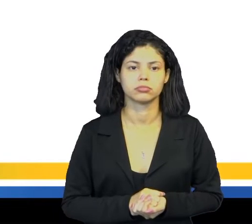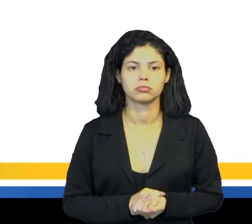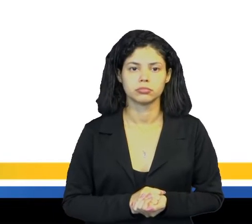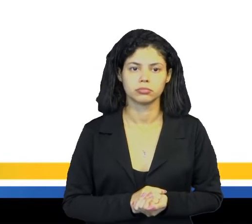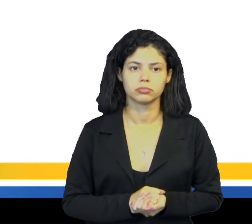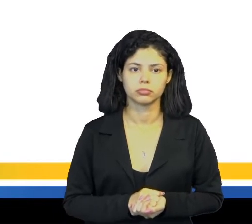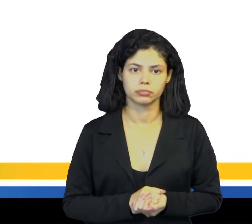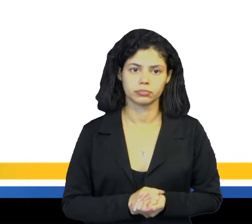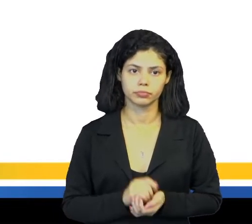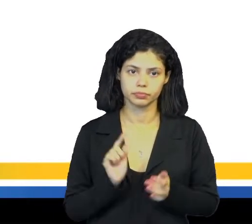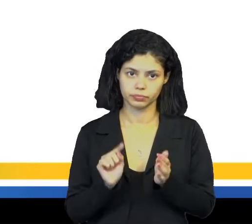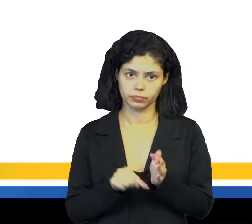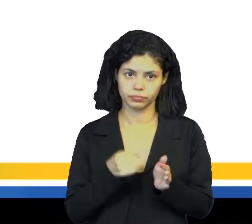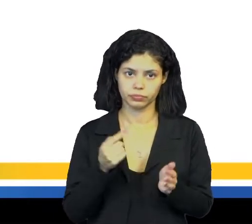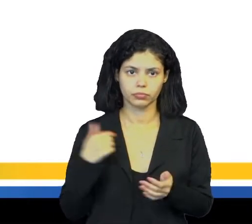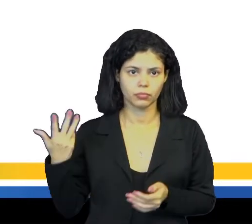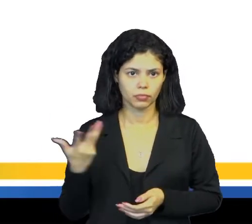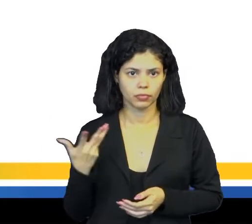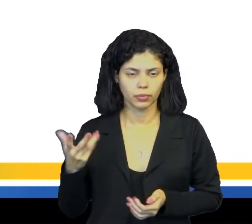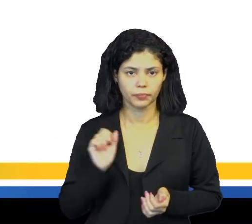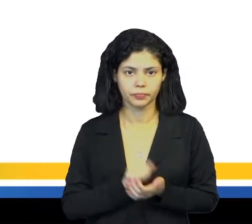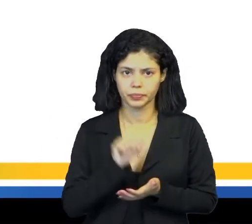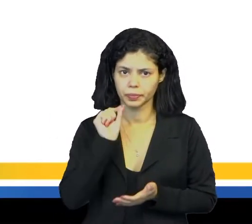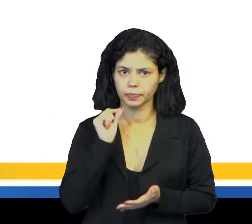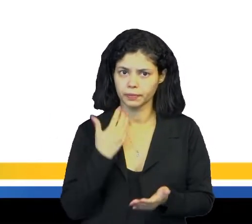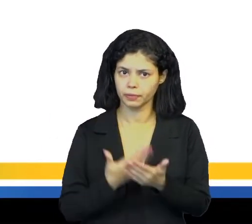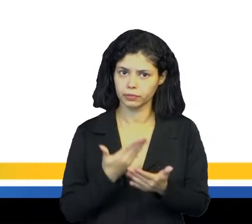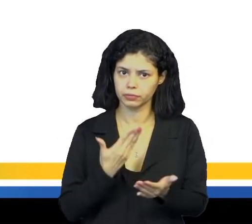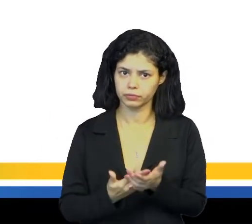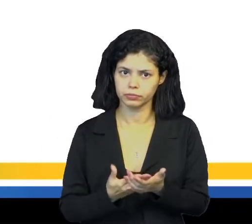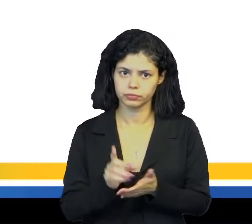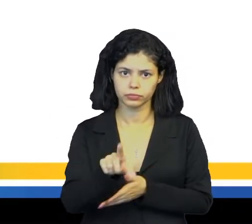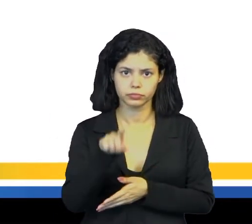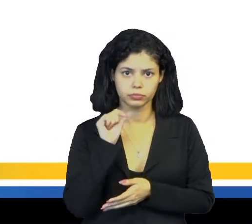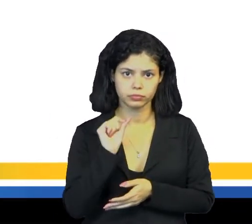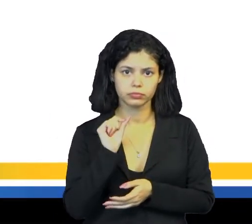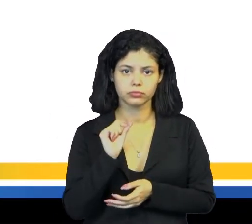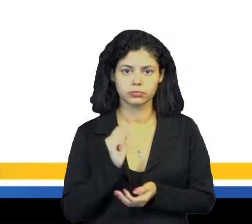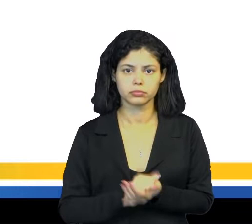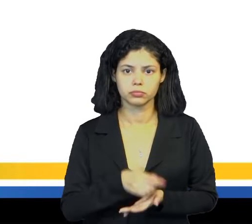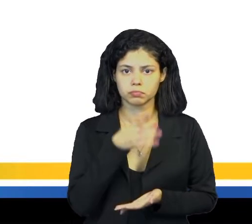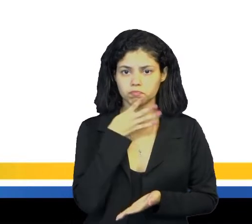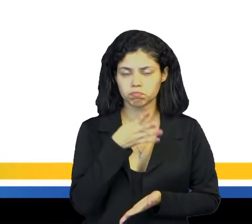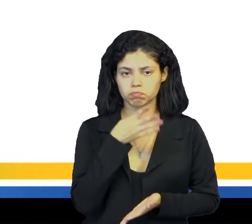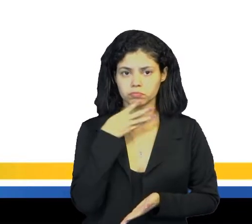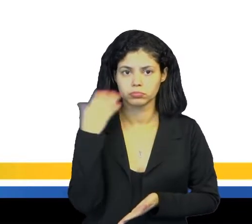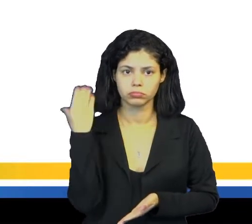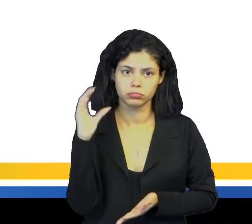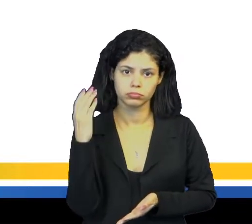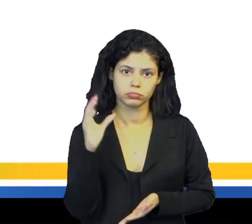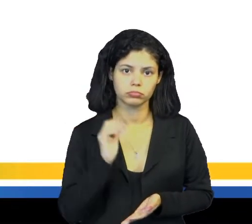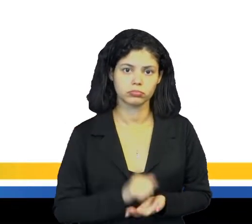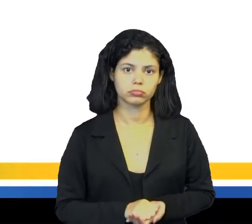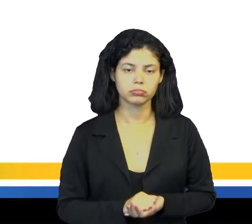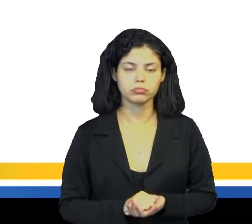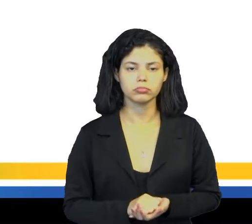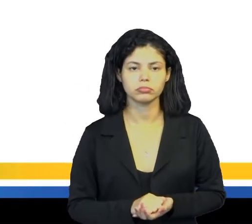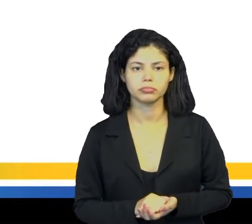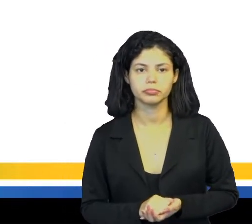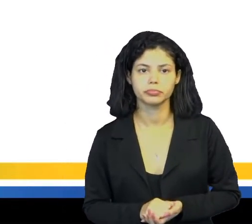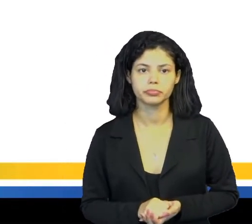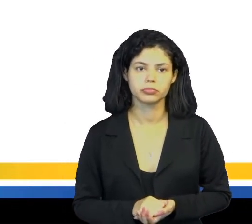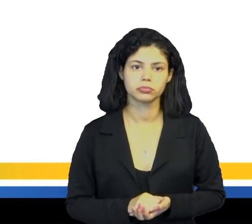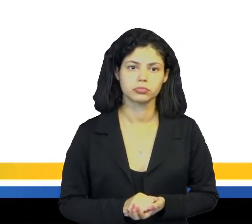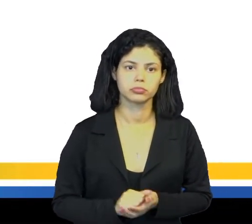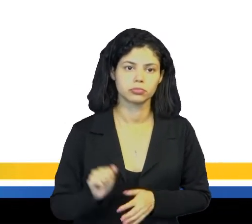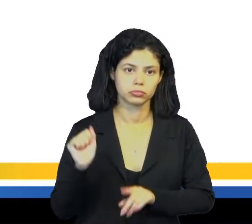lá. A primeira, com base no que foi estudado, marque a alternativa que exemplifica o conhecimento